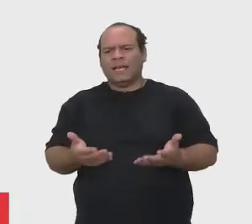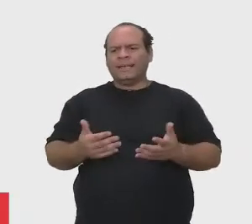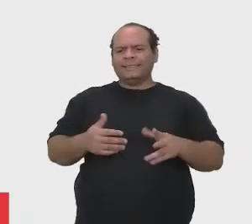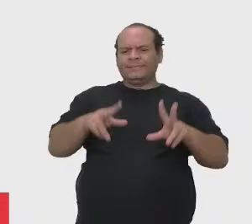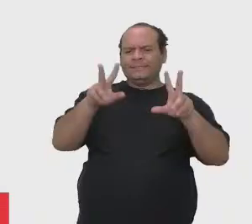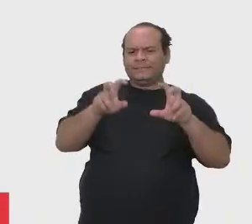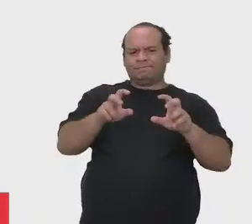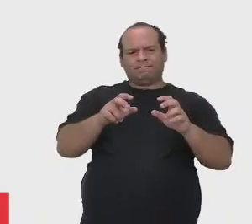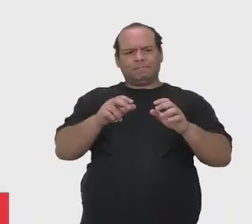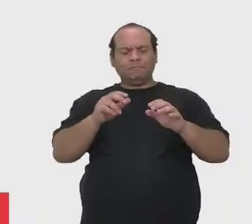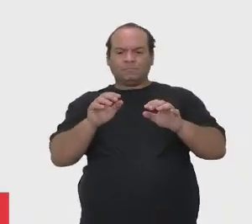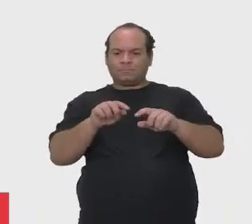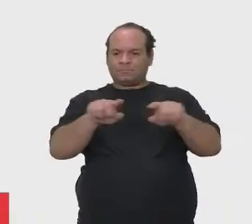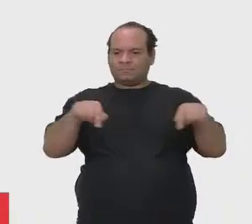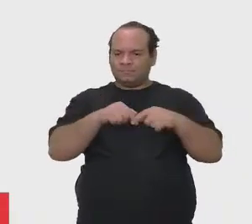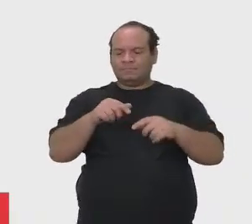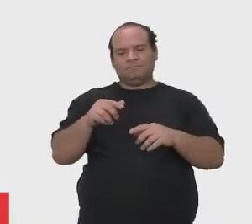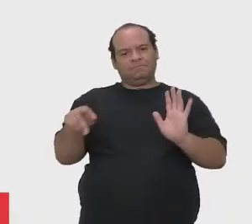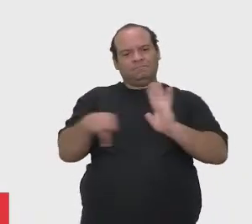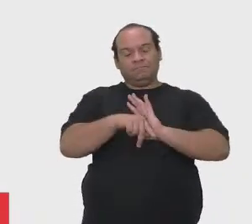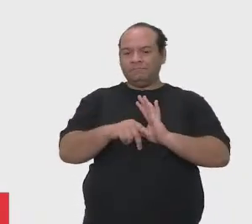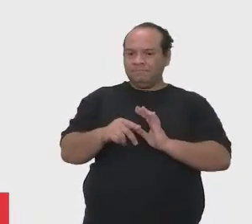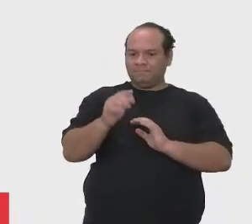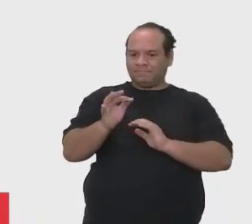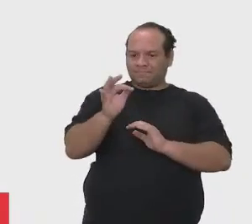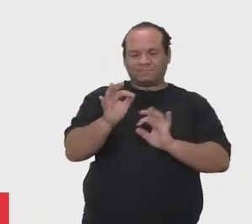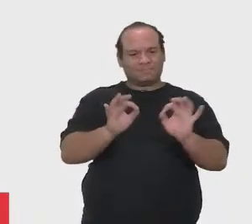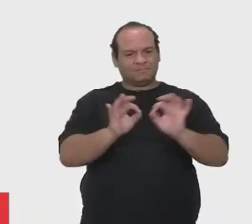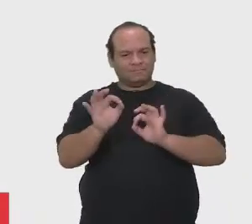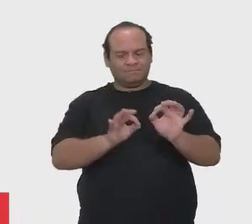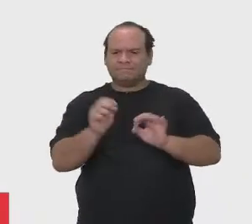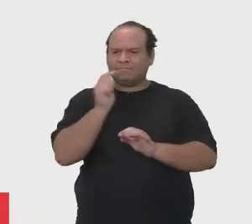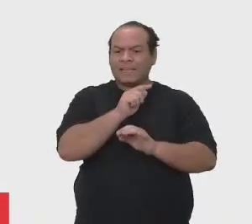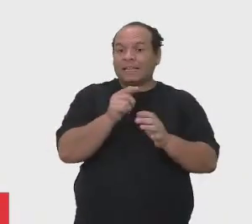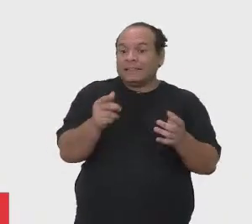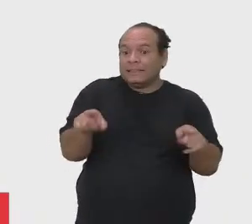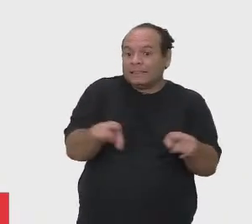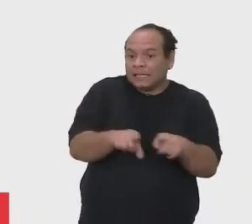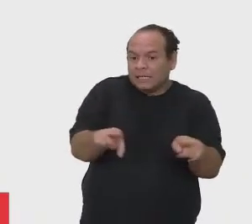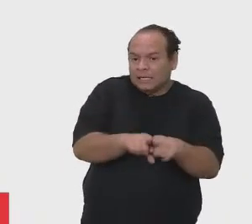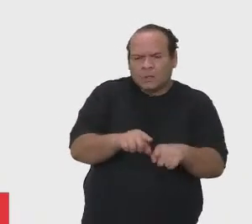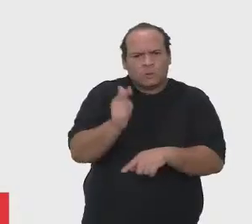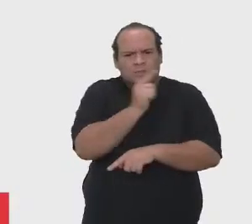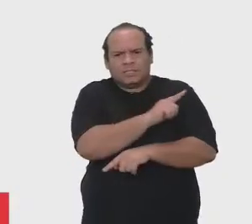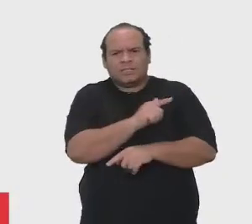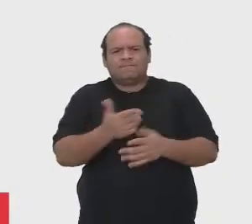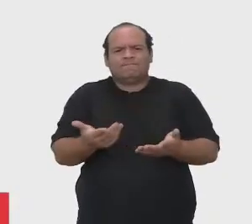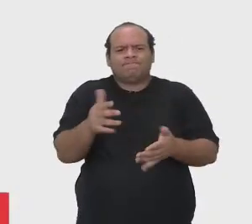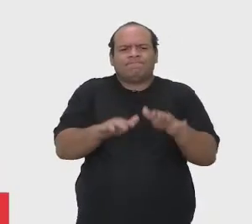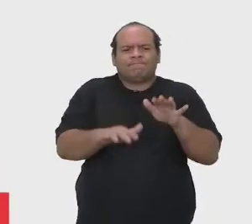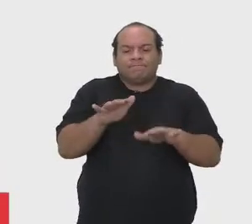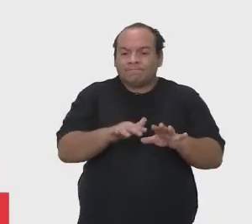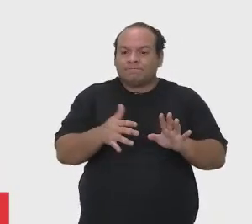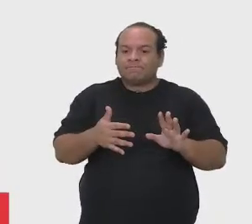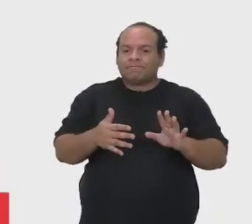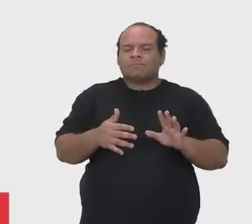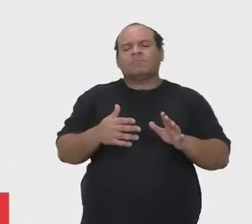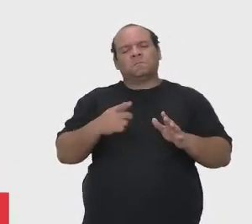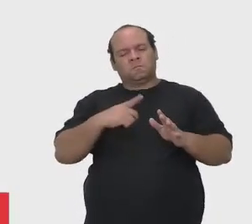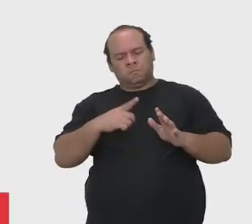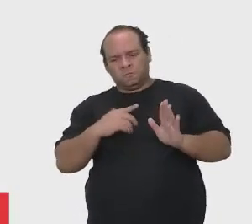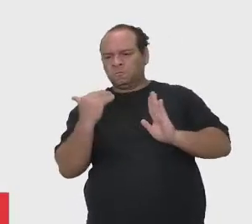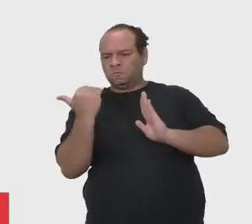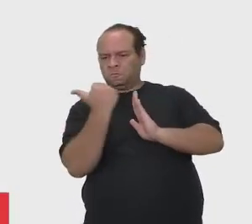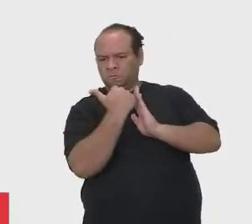à nossa sala do futuro, nesse caso, para ter acesso ao repositório, mas também ao banco que a gente tem das referências